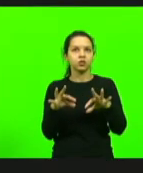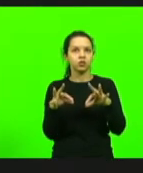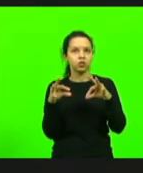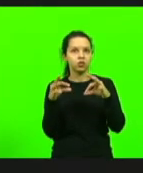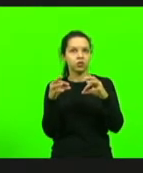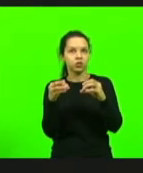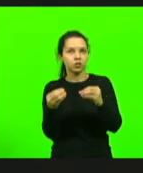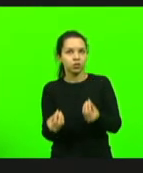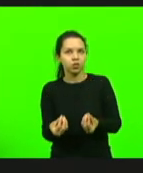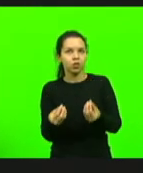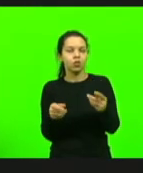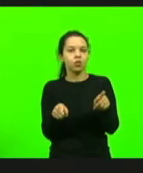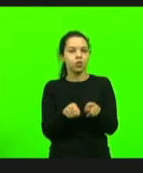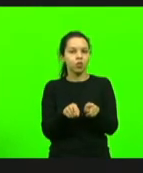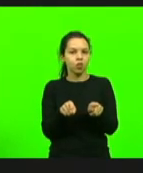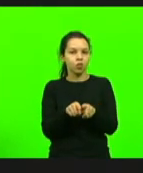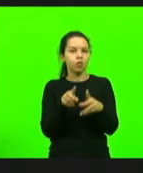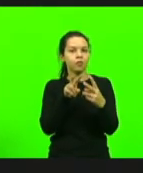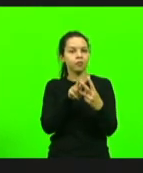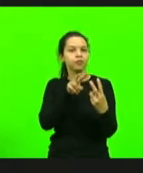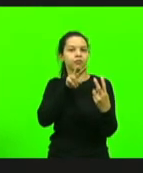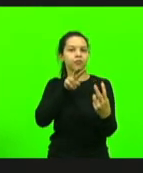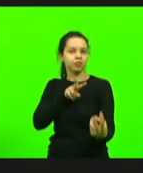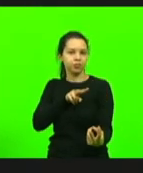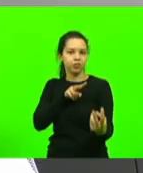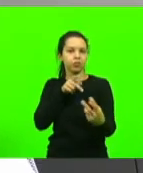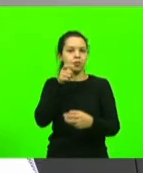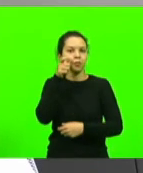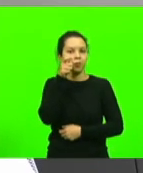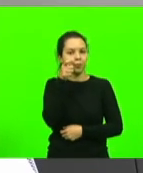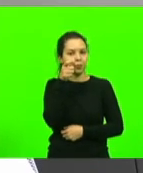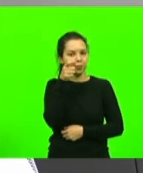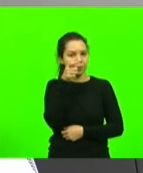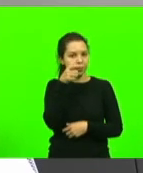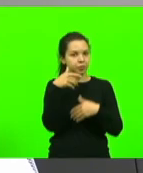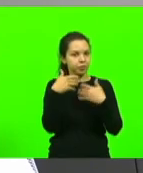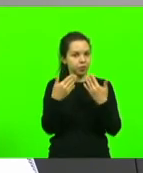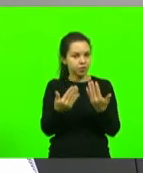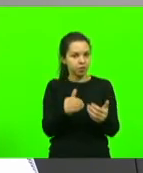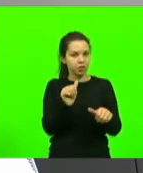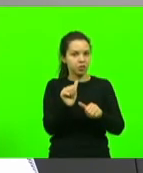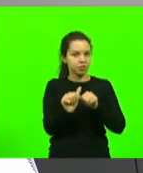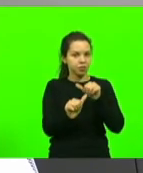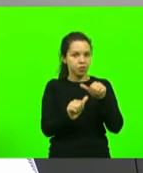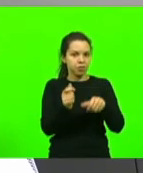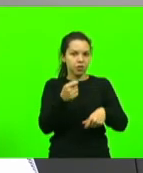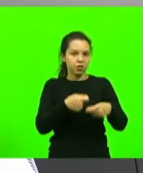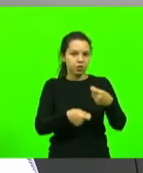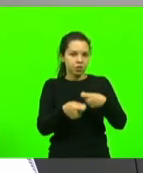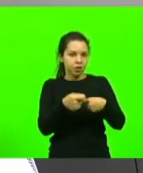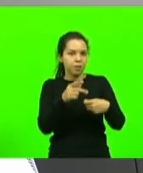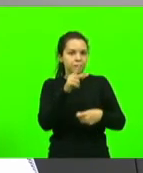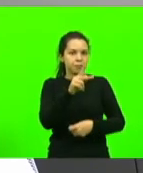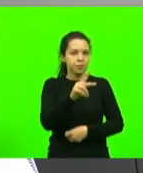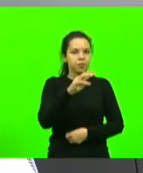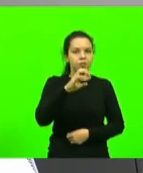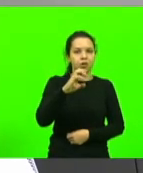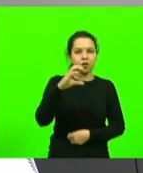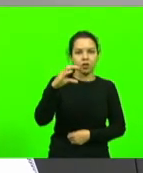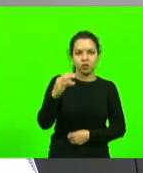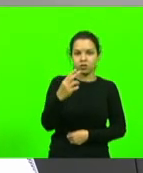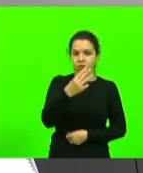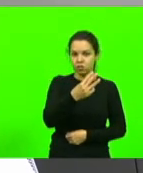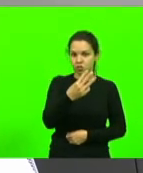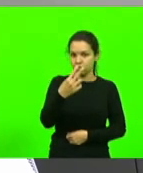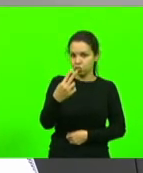estão virtualmente nos acompanhando bem a reforma administrativa a chamada PEC 32